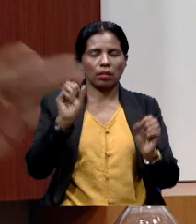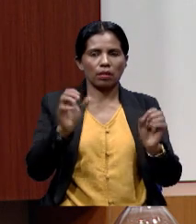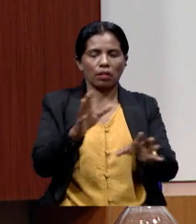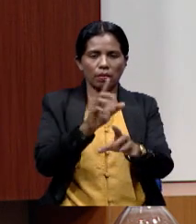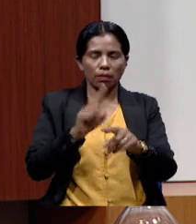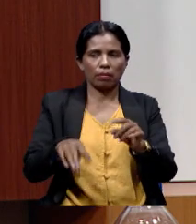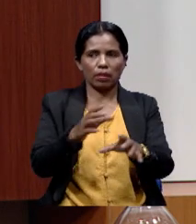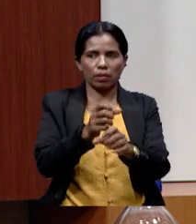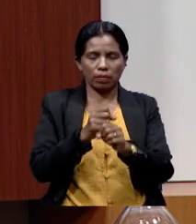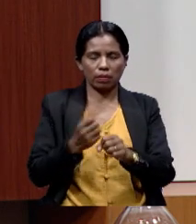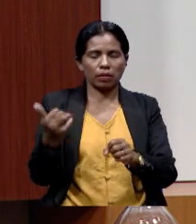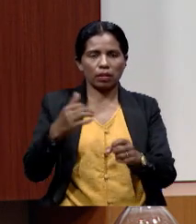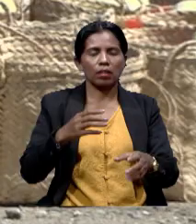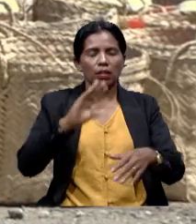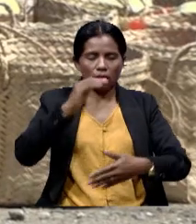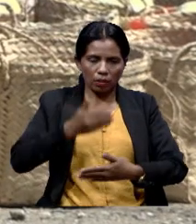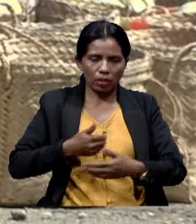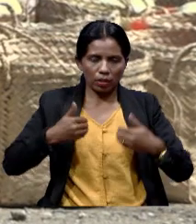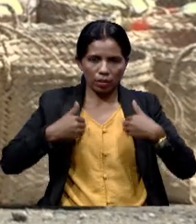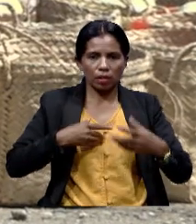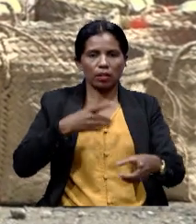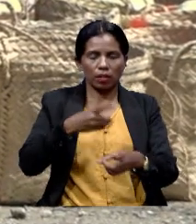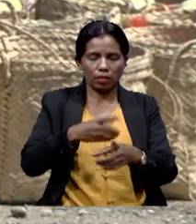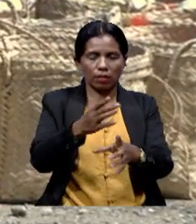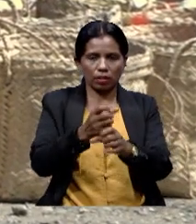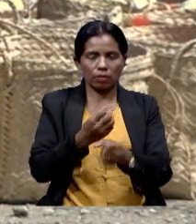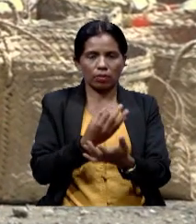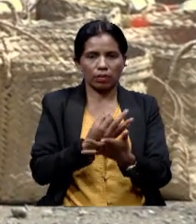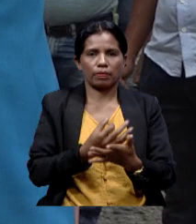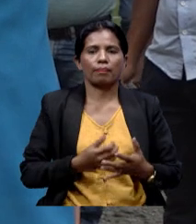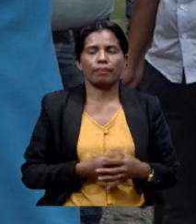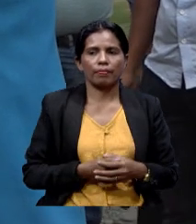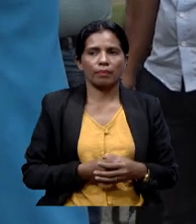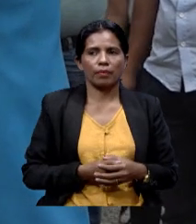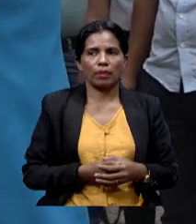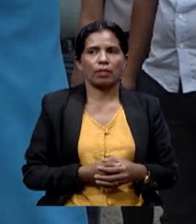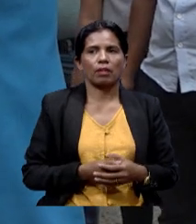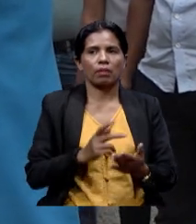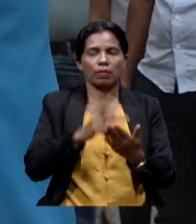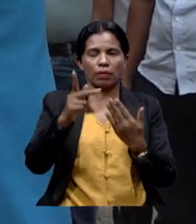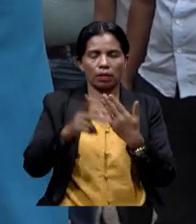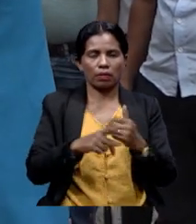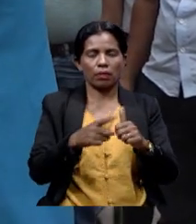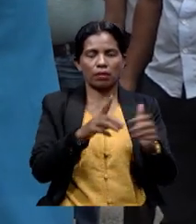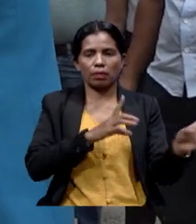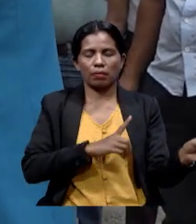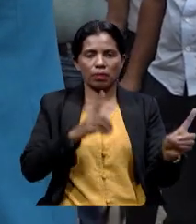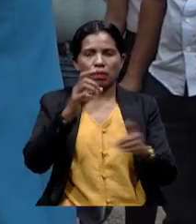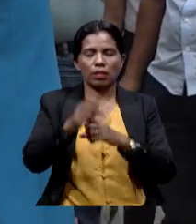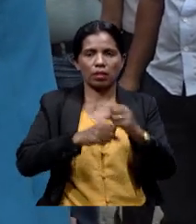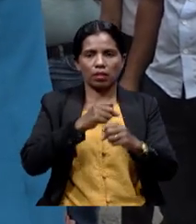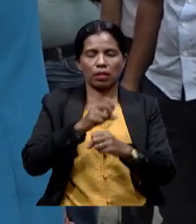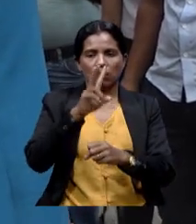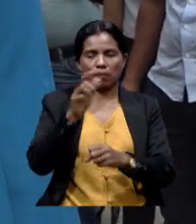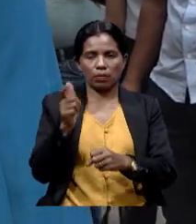nioan e é direito belesimo e a implementação programa cesta básica fase da huluk nebe implementa e atinan rihun rua